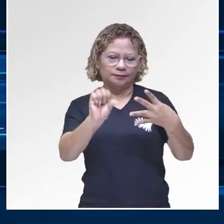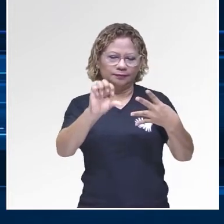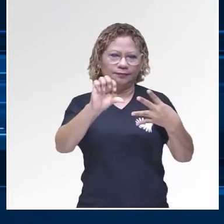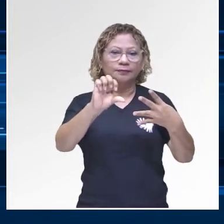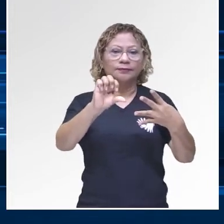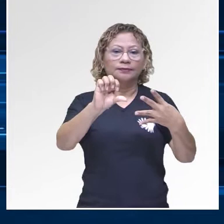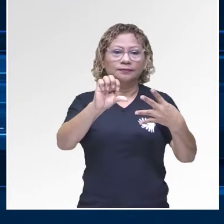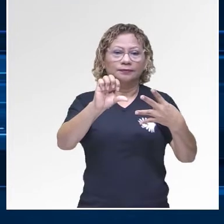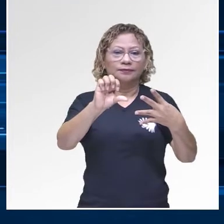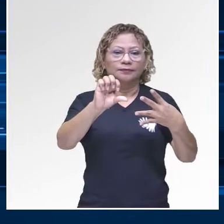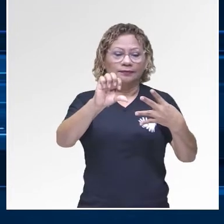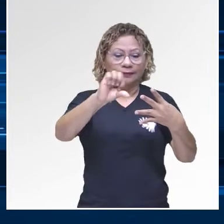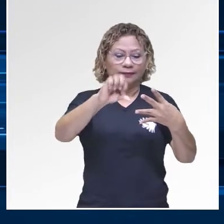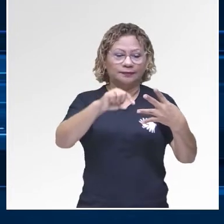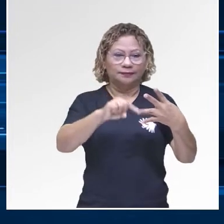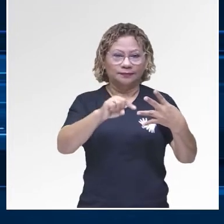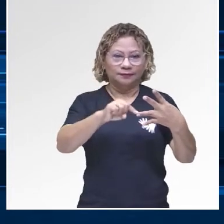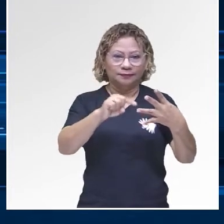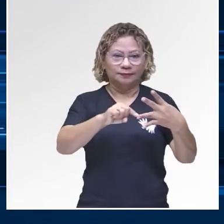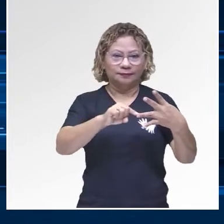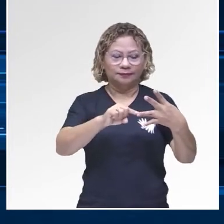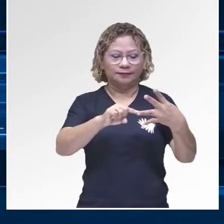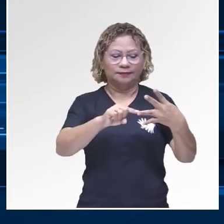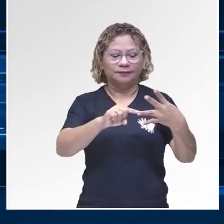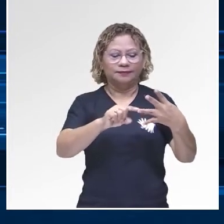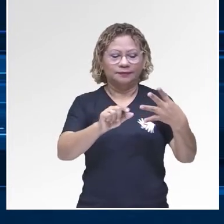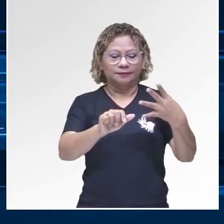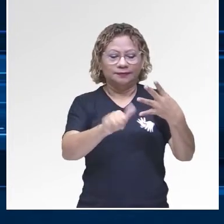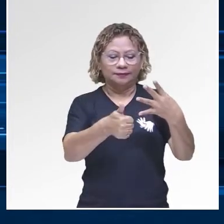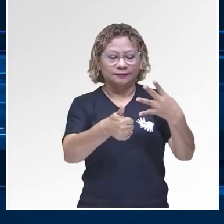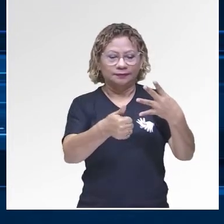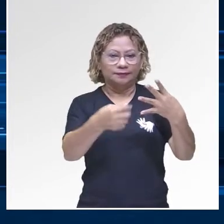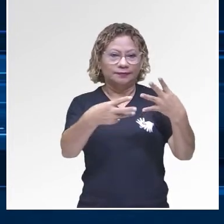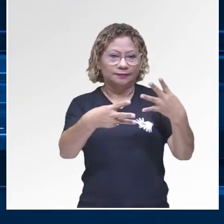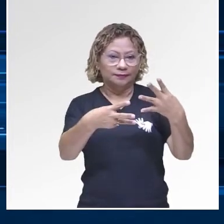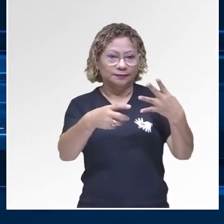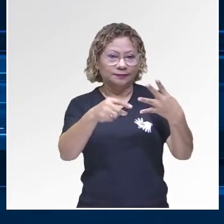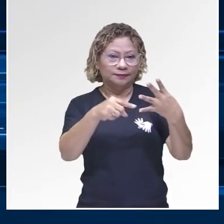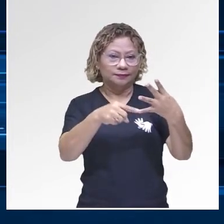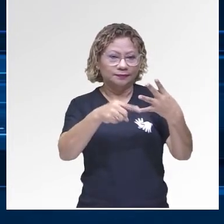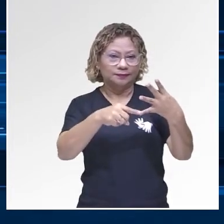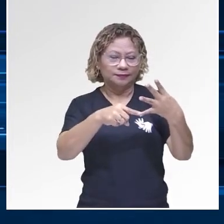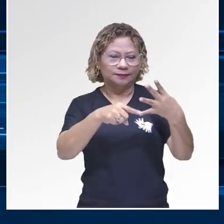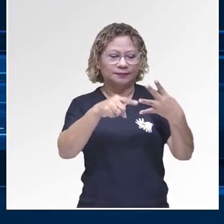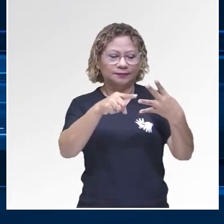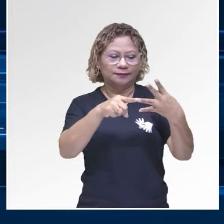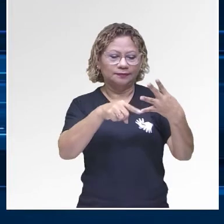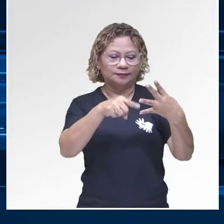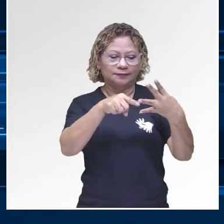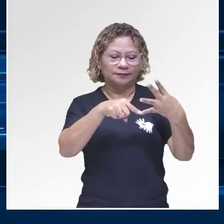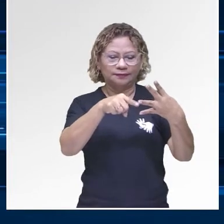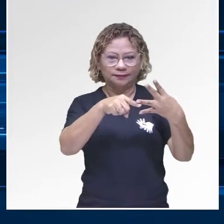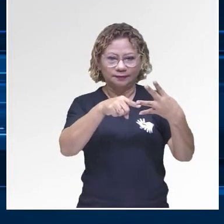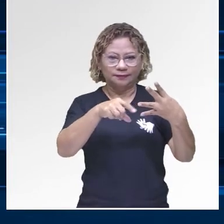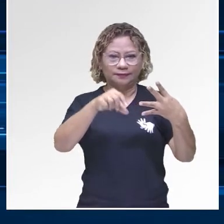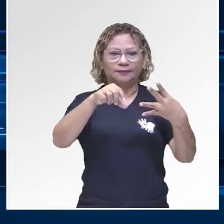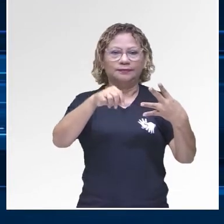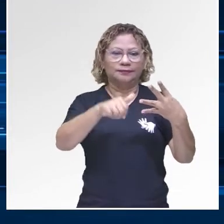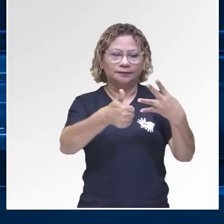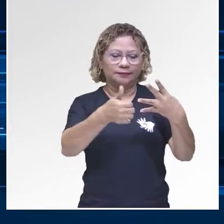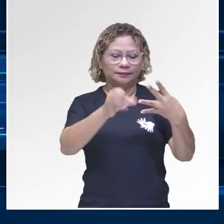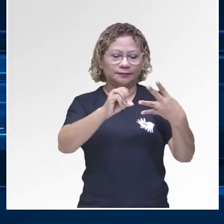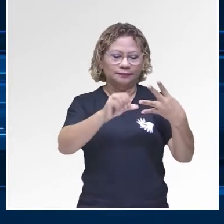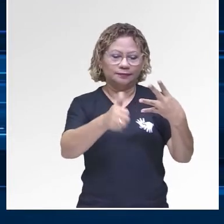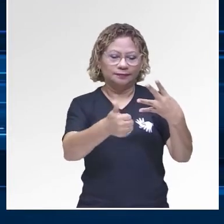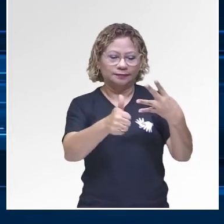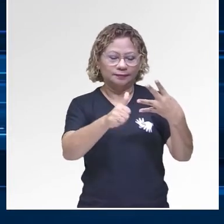Quando ela é decrescente? Quando a razão é negativa, ou seja, é um número menor que zero.